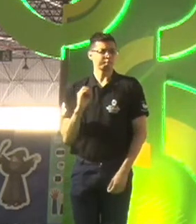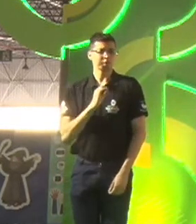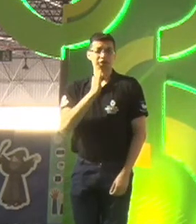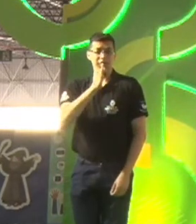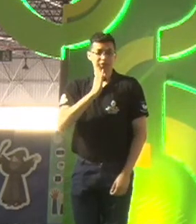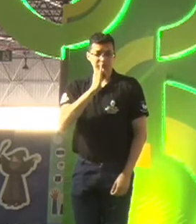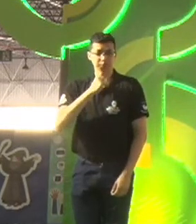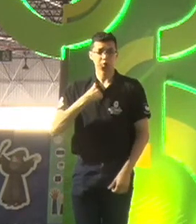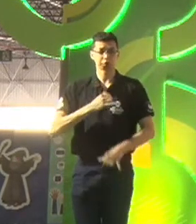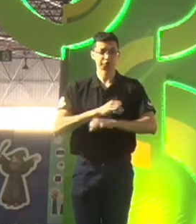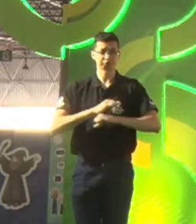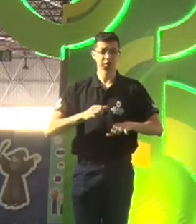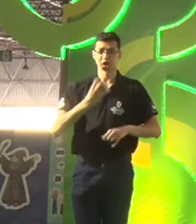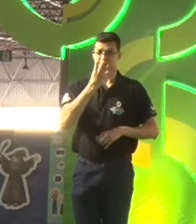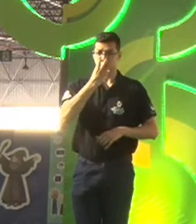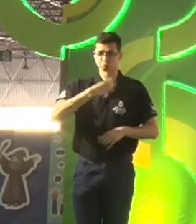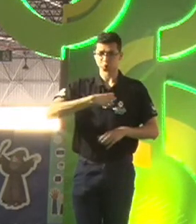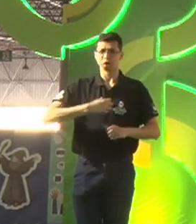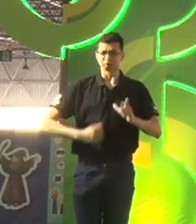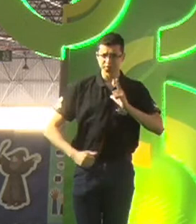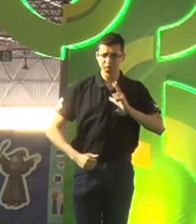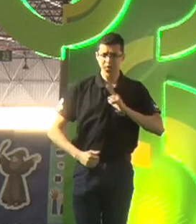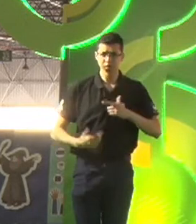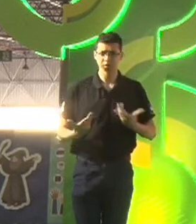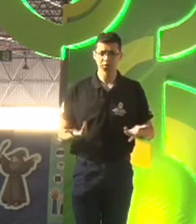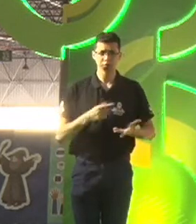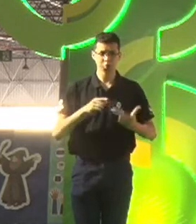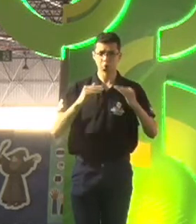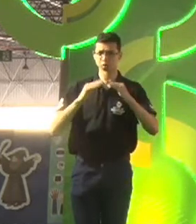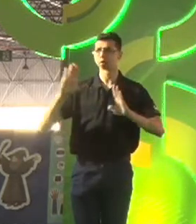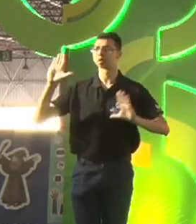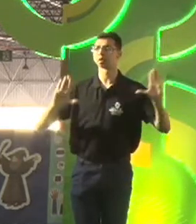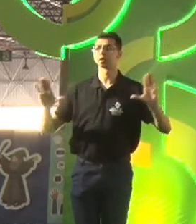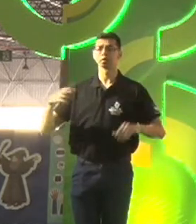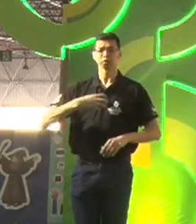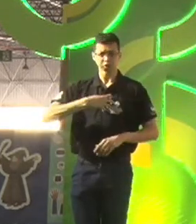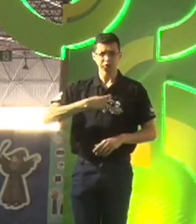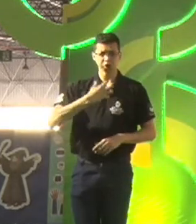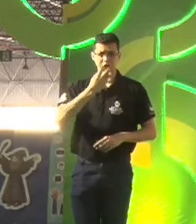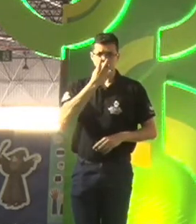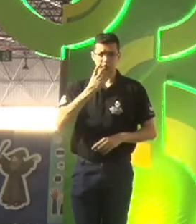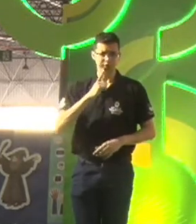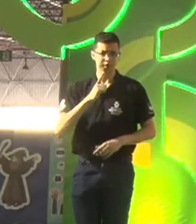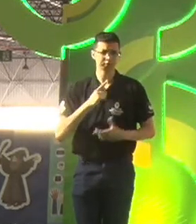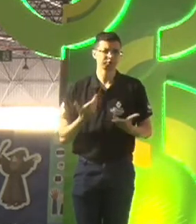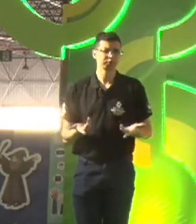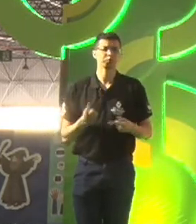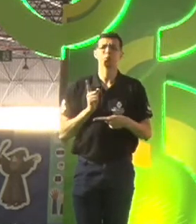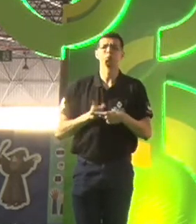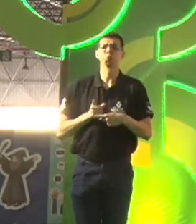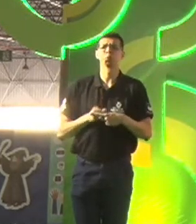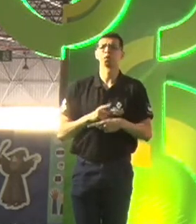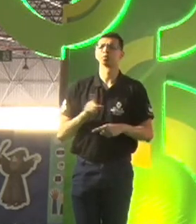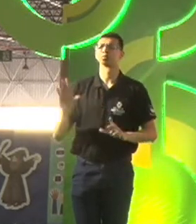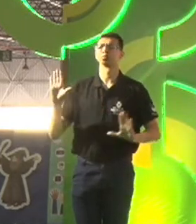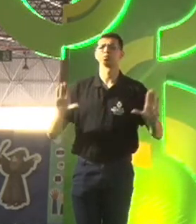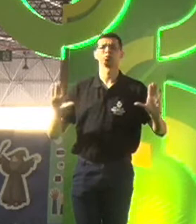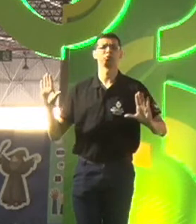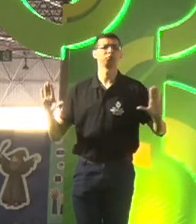tem sentimentos levanta a mão aí que concorda cachorro tem sentimentos por quê Alguém